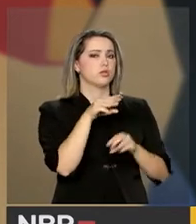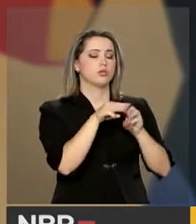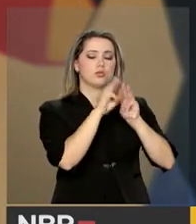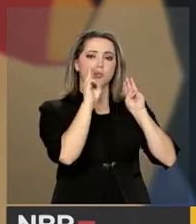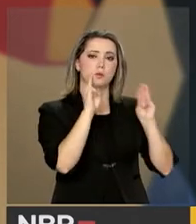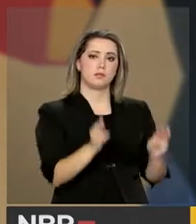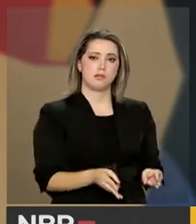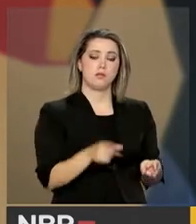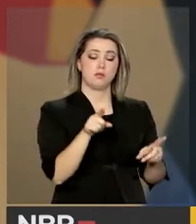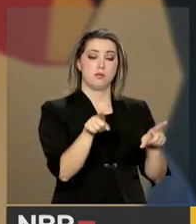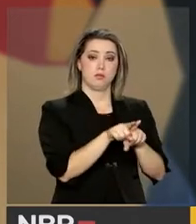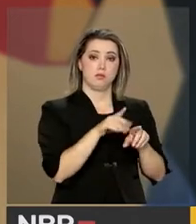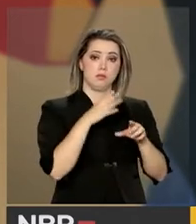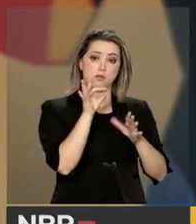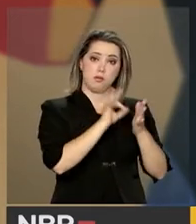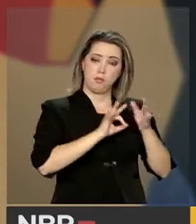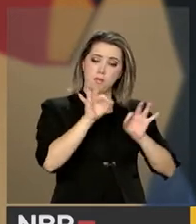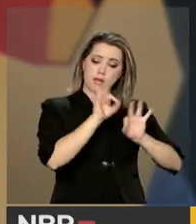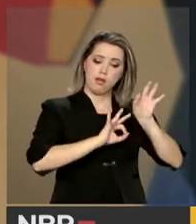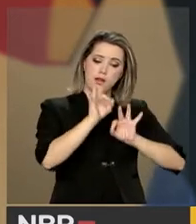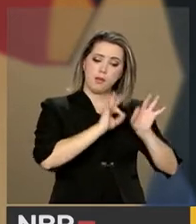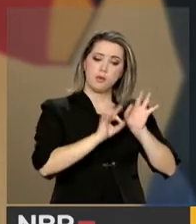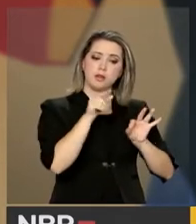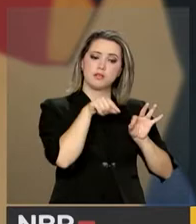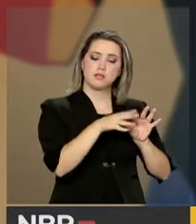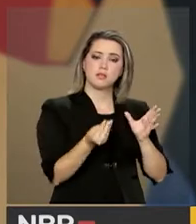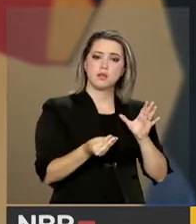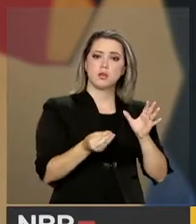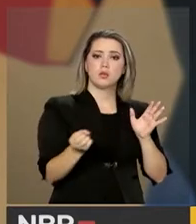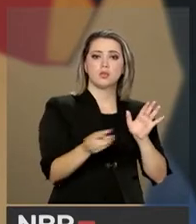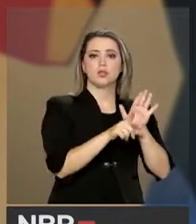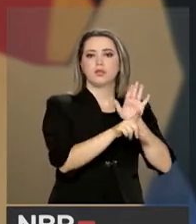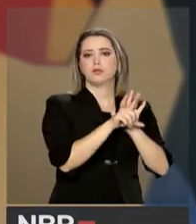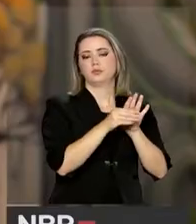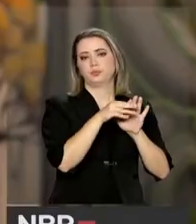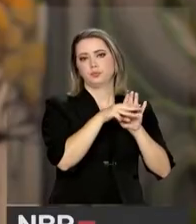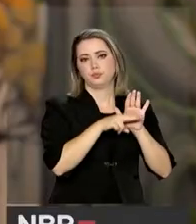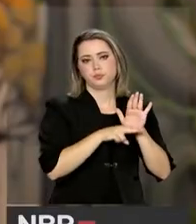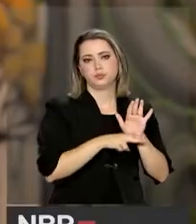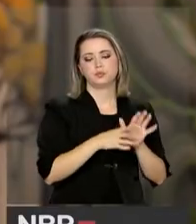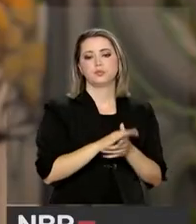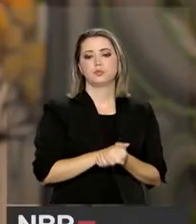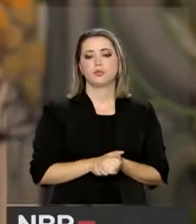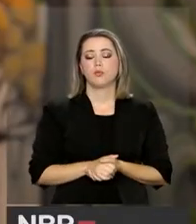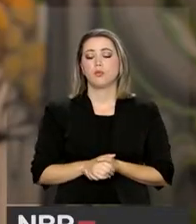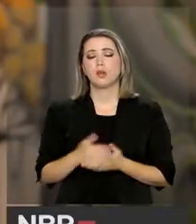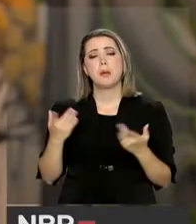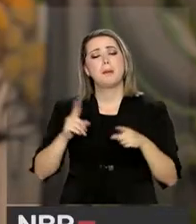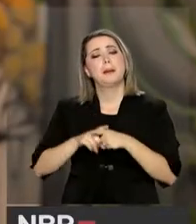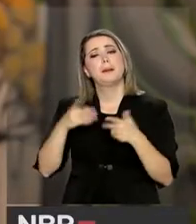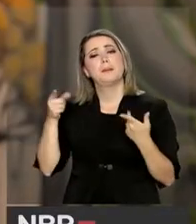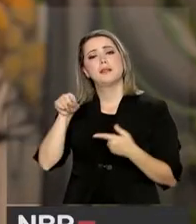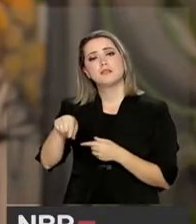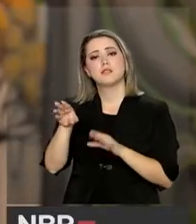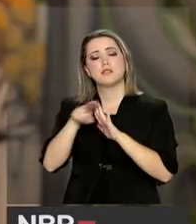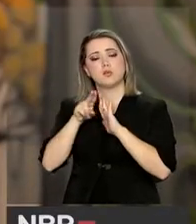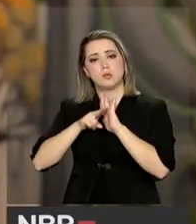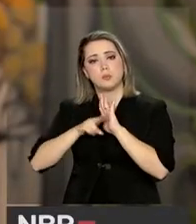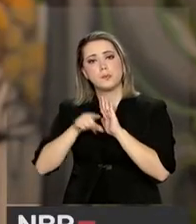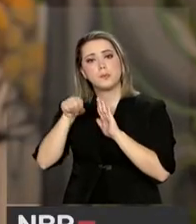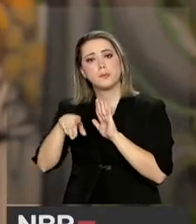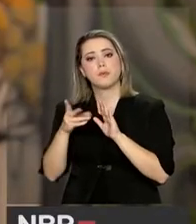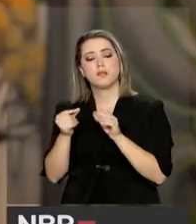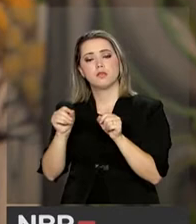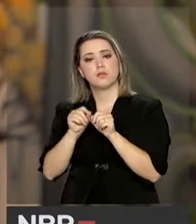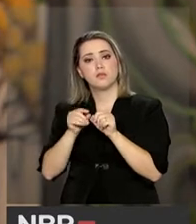de museus e a elaboração, a implementação do Estatuto de Museus. Agora, dentro desses padrões adotados pelo Estatuto